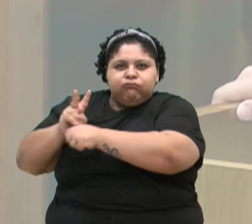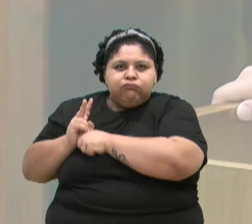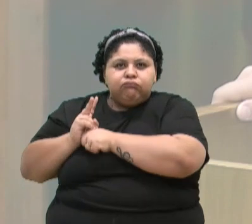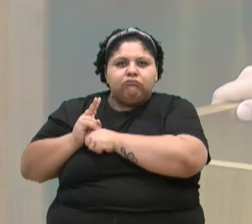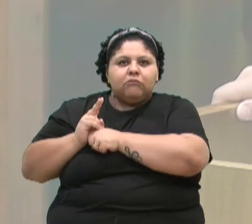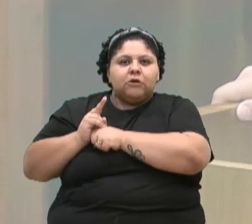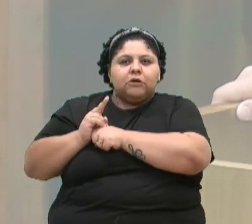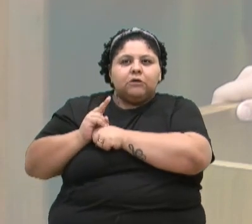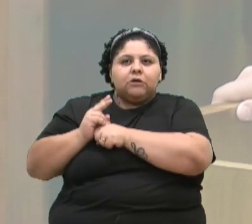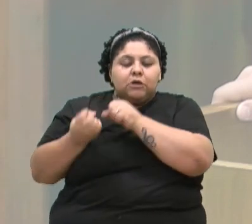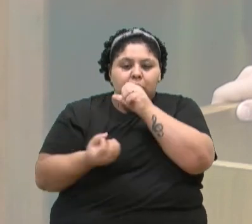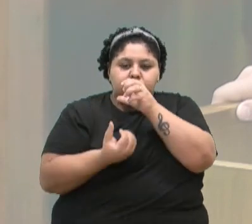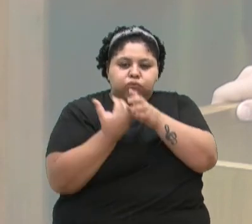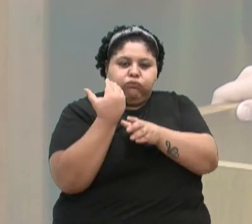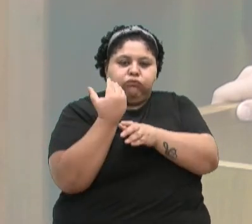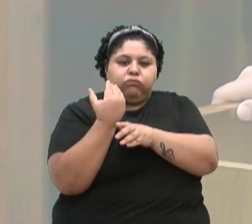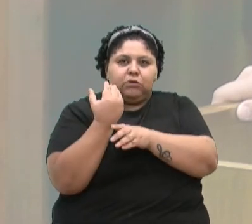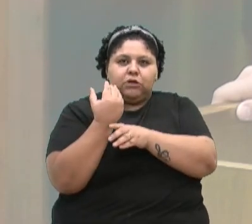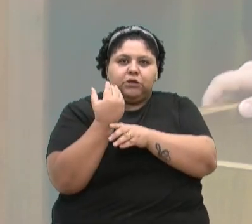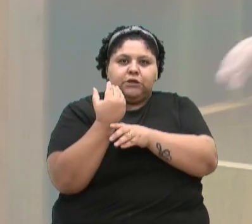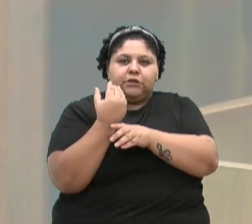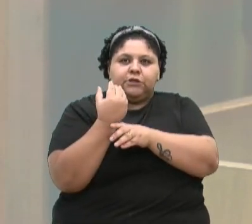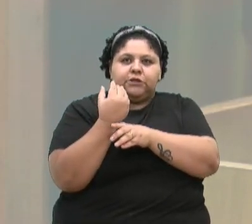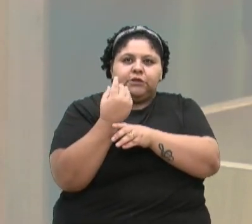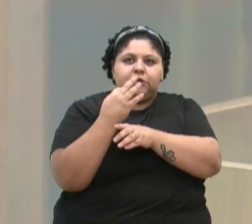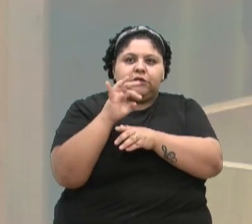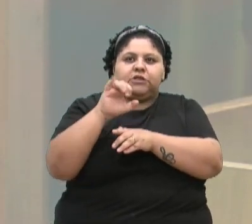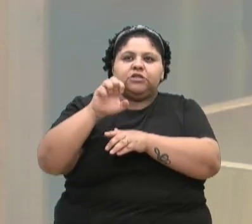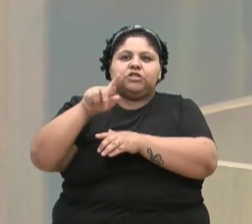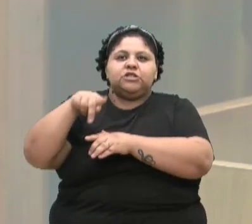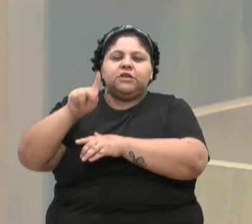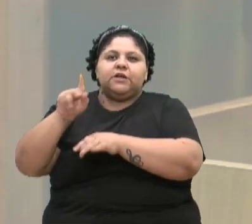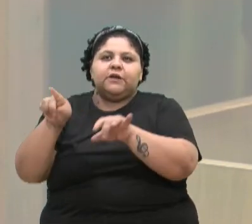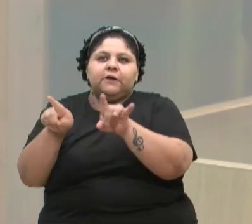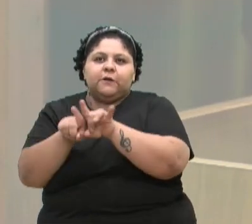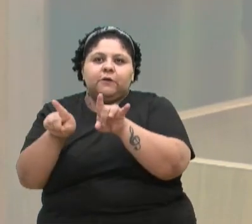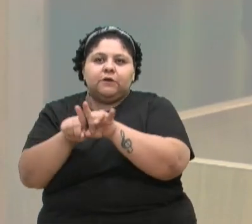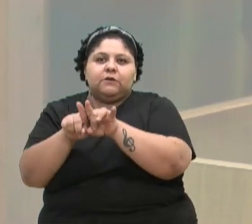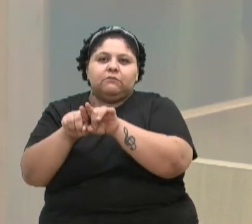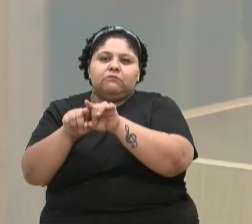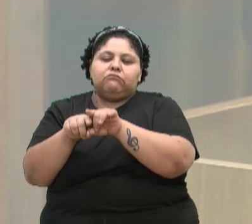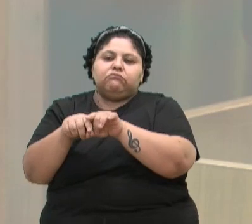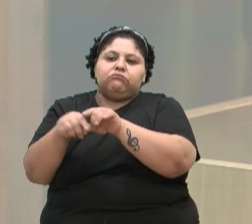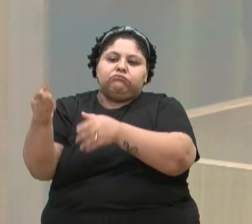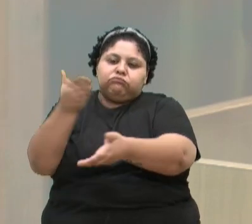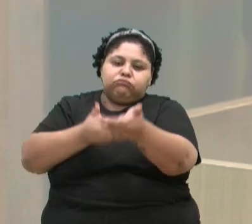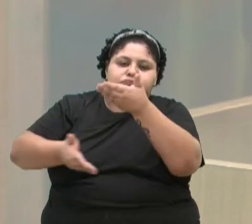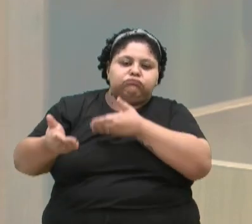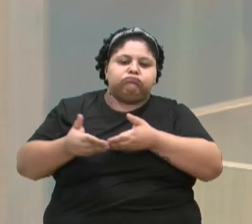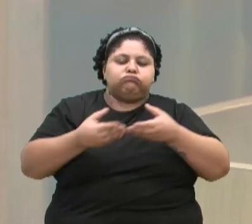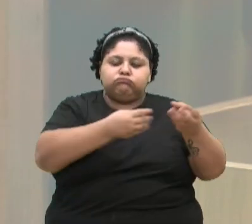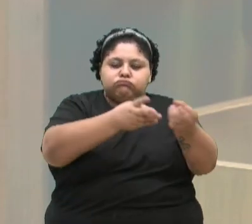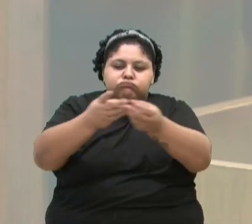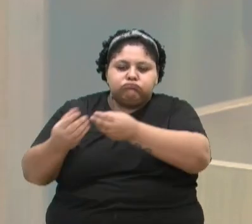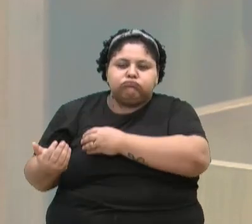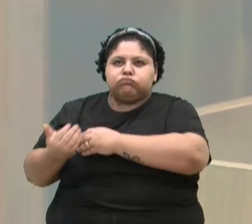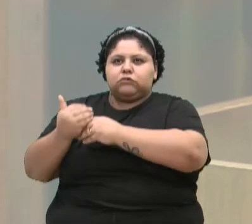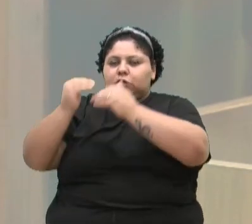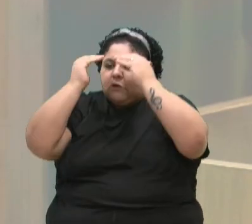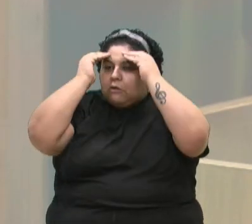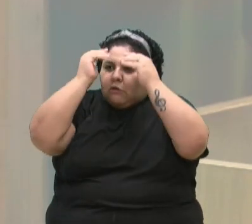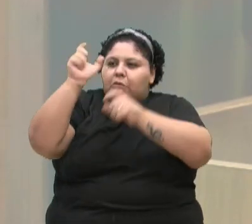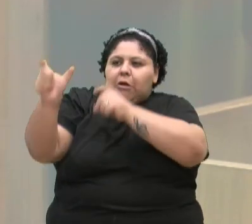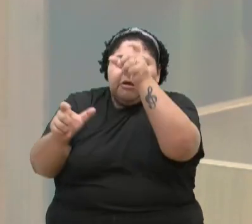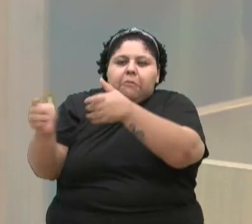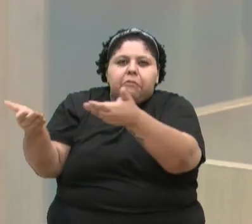pela senhora Tcheco Aoki atende com excelência pessoas que aqui chegam pelos mais variados motivos. O Blue